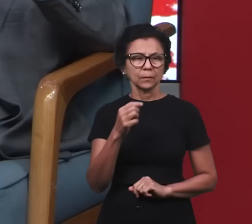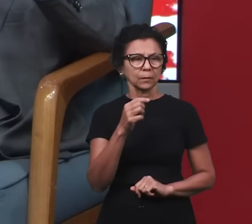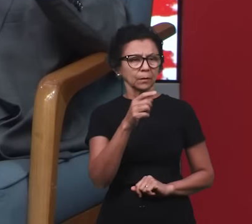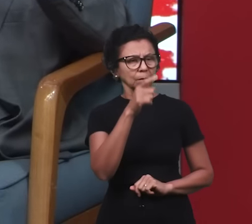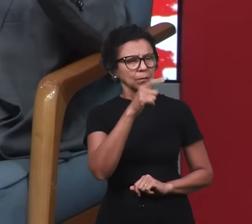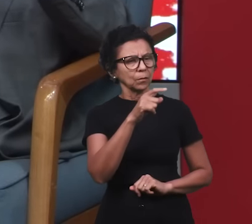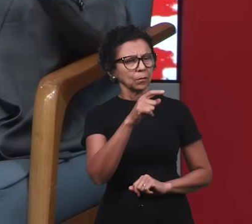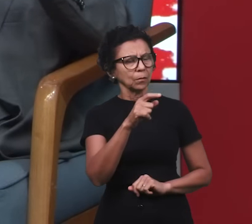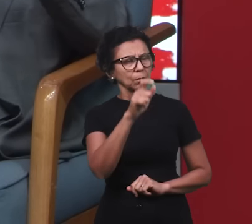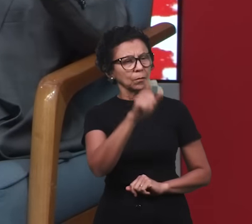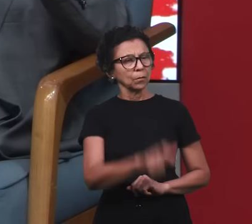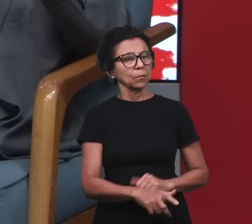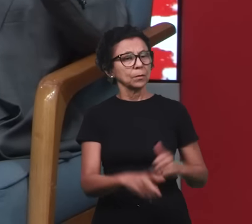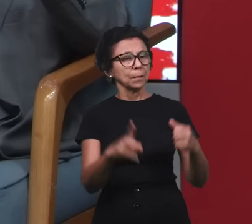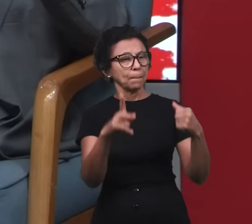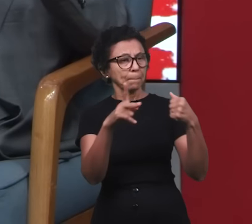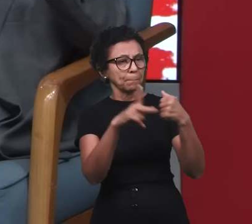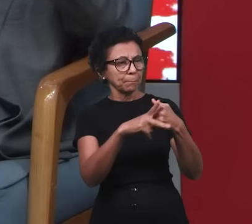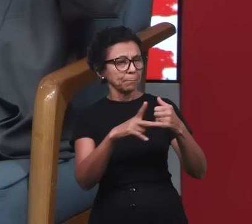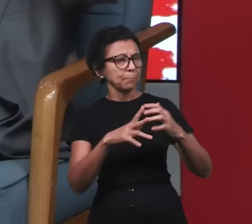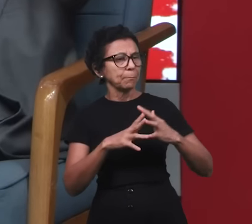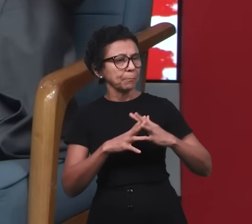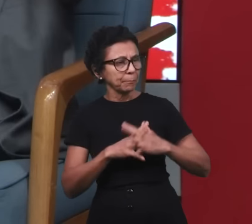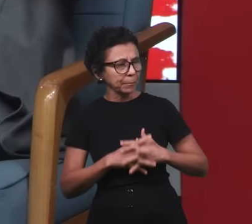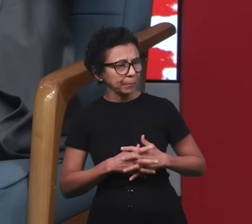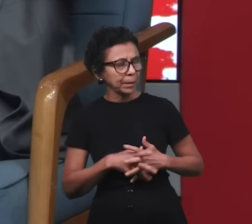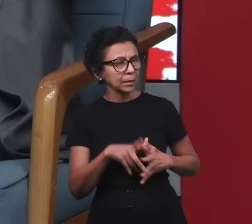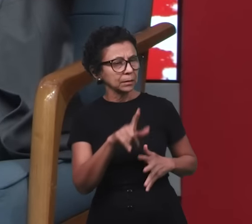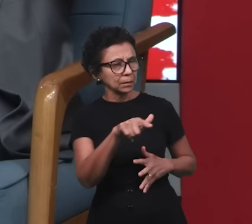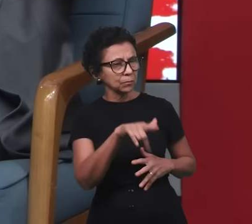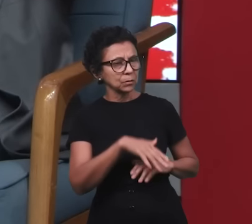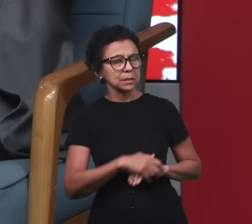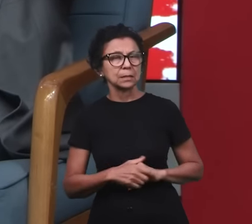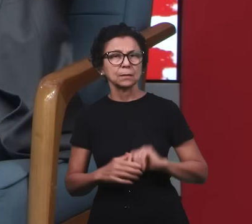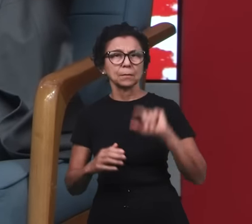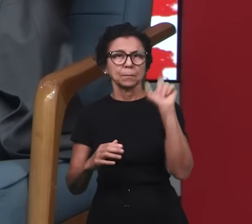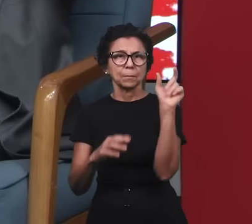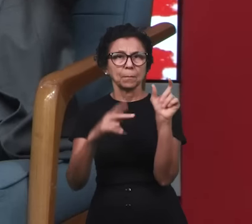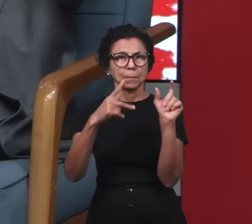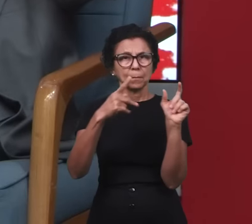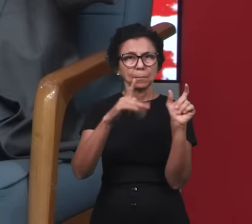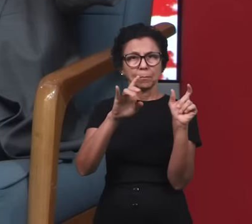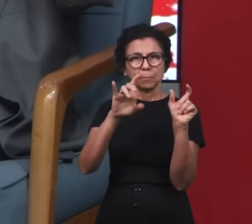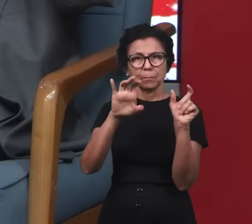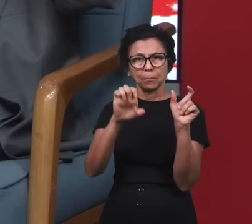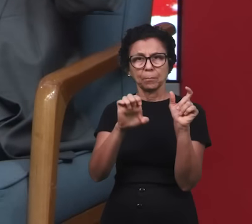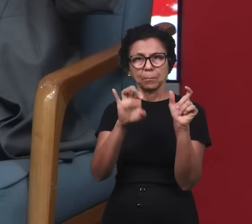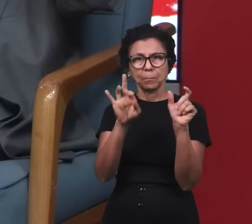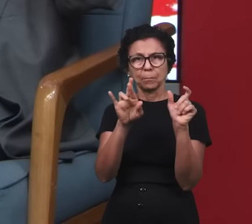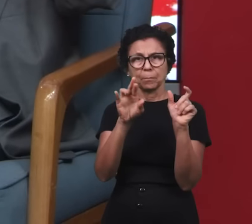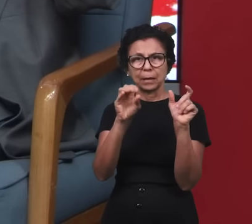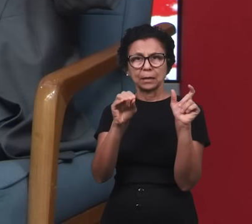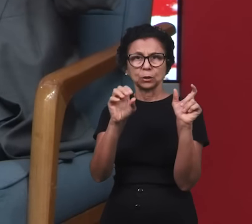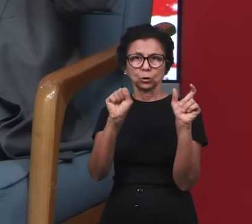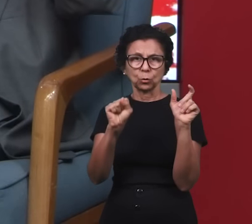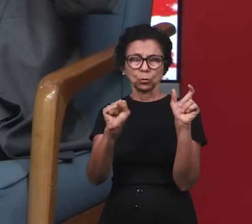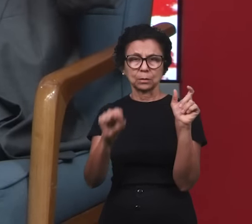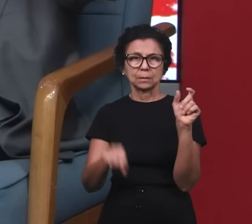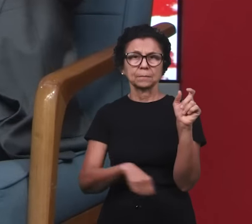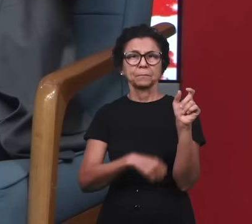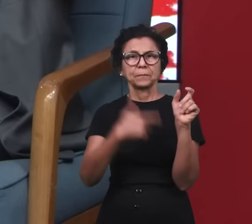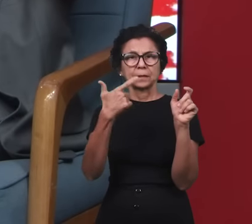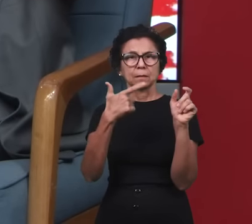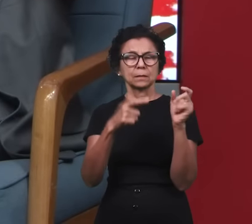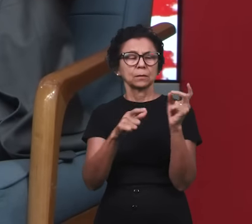sobre esta Petra. Então, a primeira palavra é Petros e a segunda é Petra.